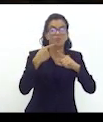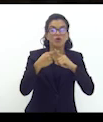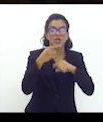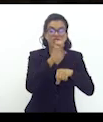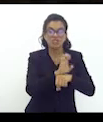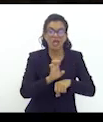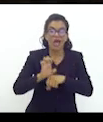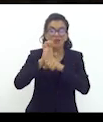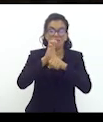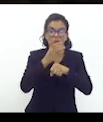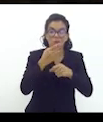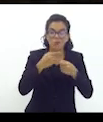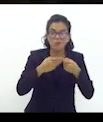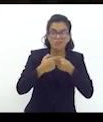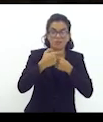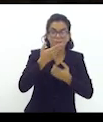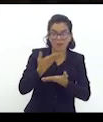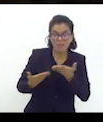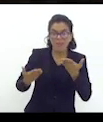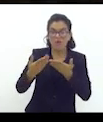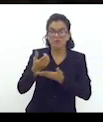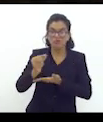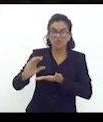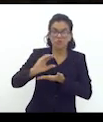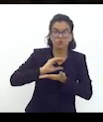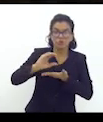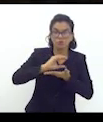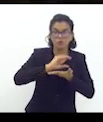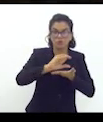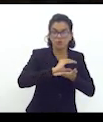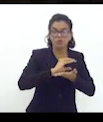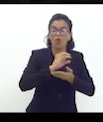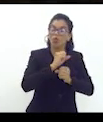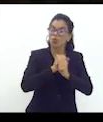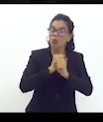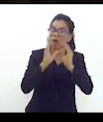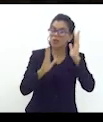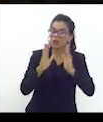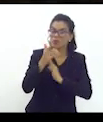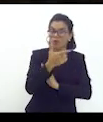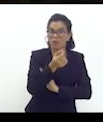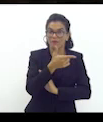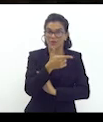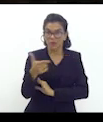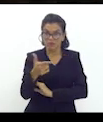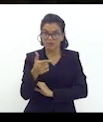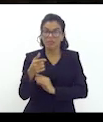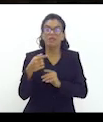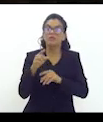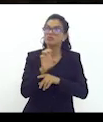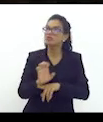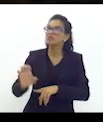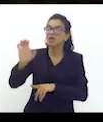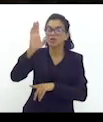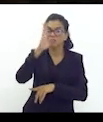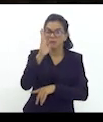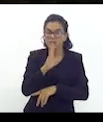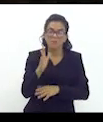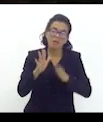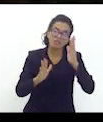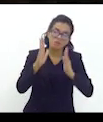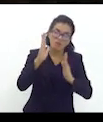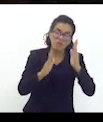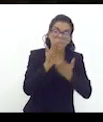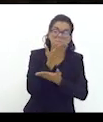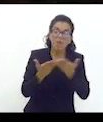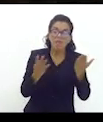municípios somente do ano de 22, que o montante do Brasil era aproximadamente